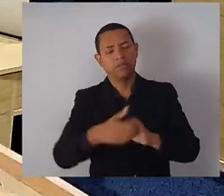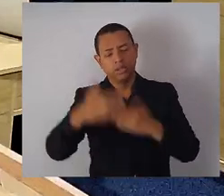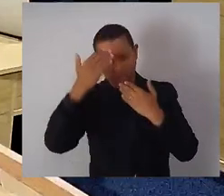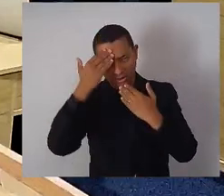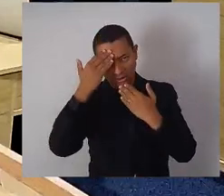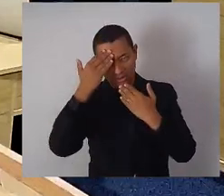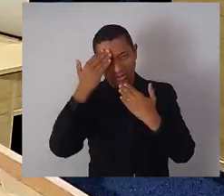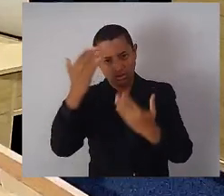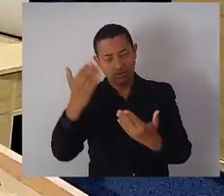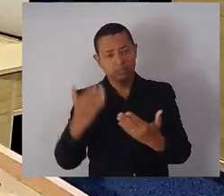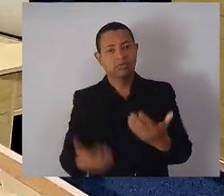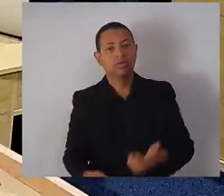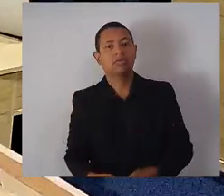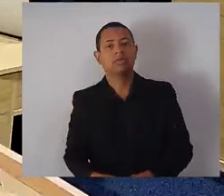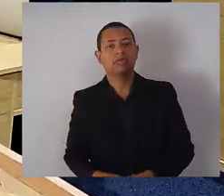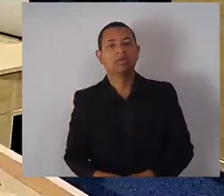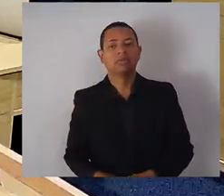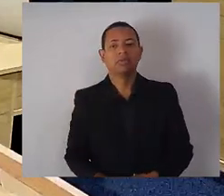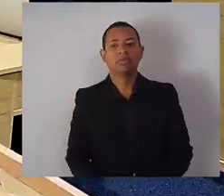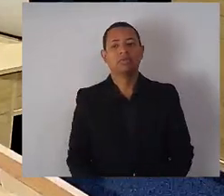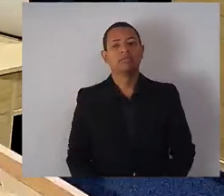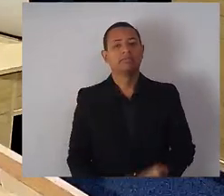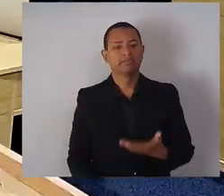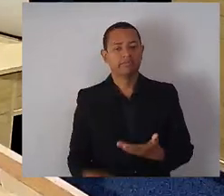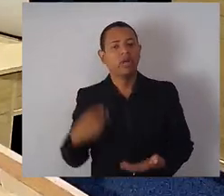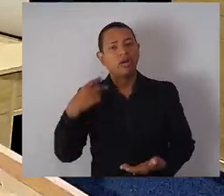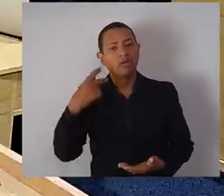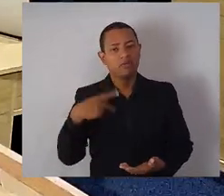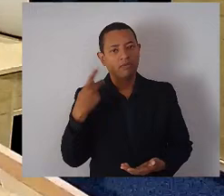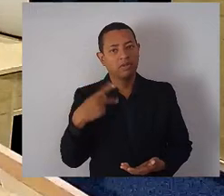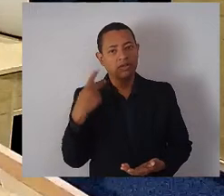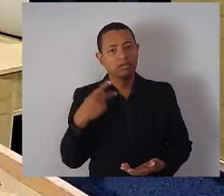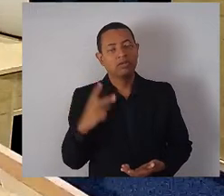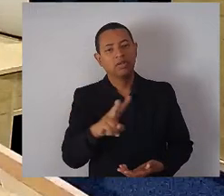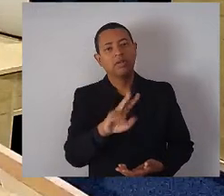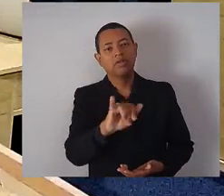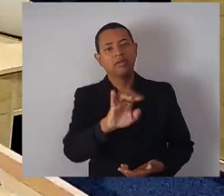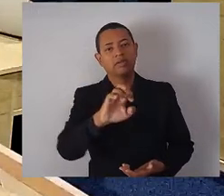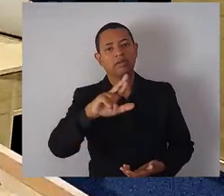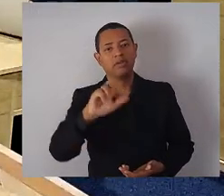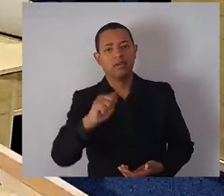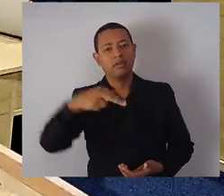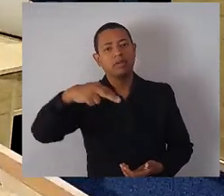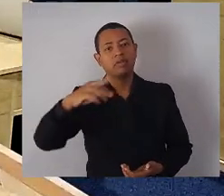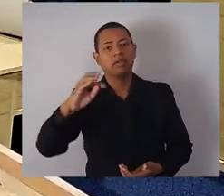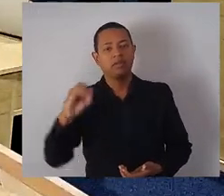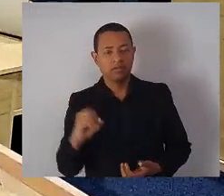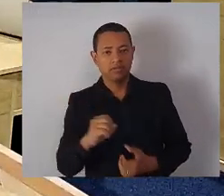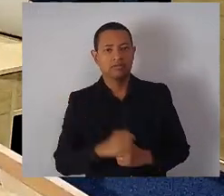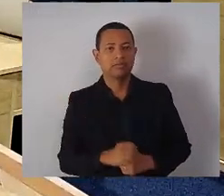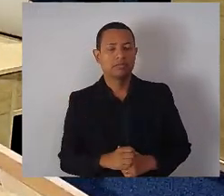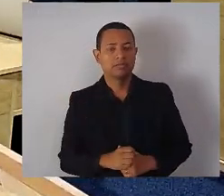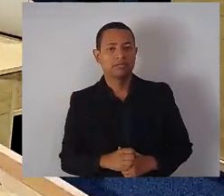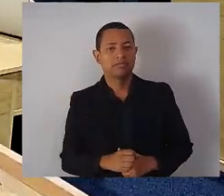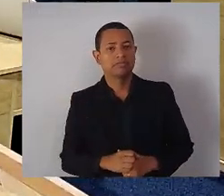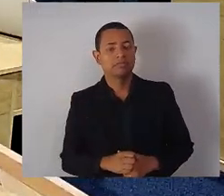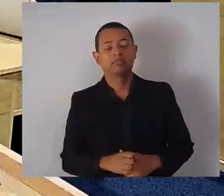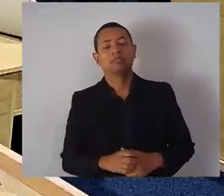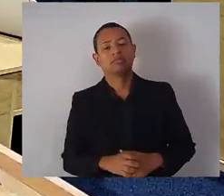ao anfitrião, o vereador Capitão Vieira Neto, por toda a recepção que deu a esta corte, não só